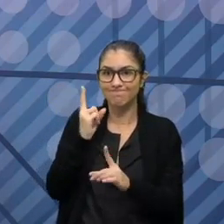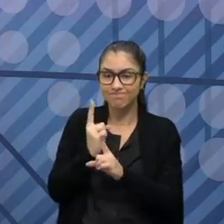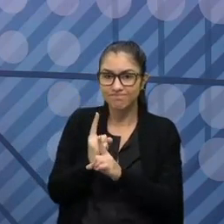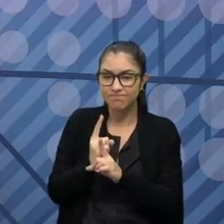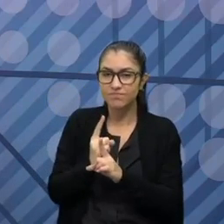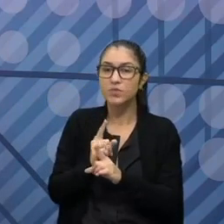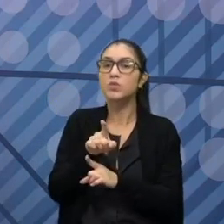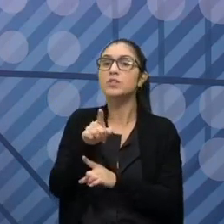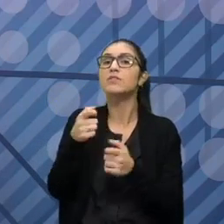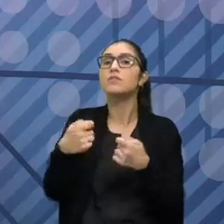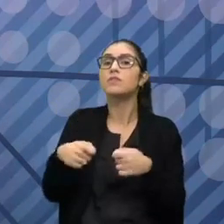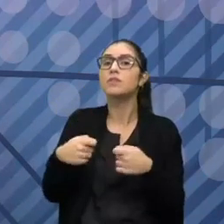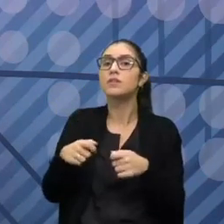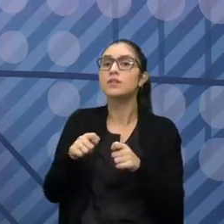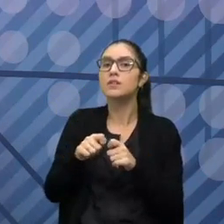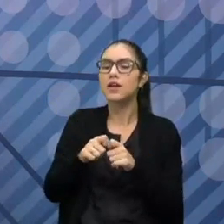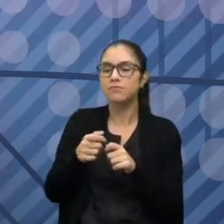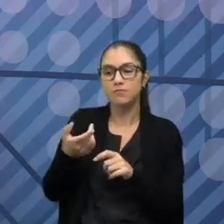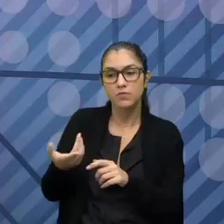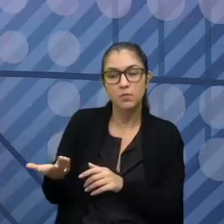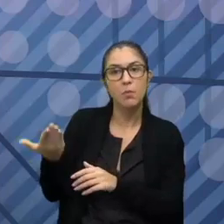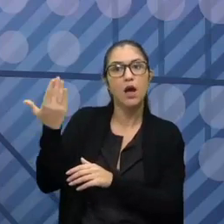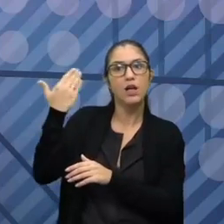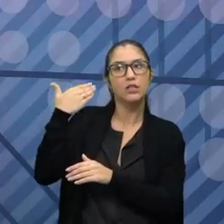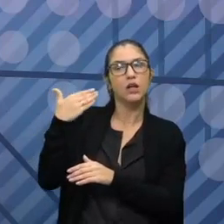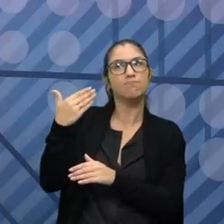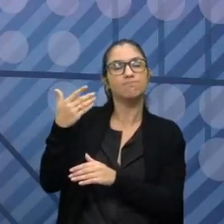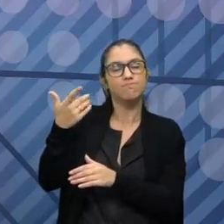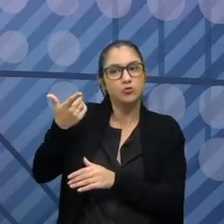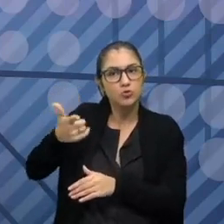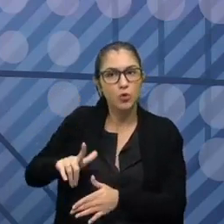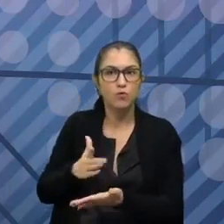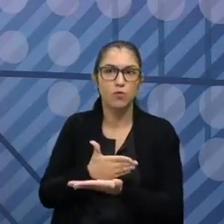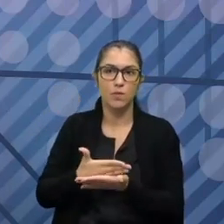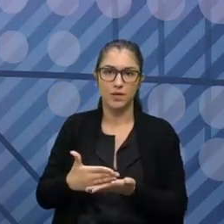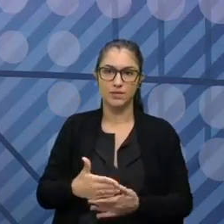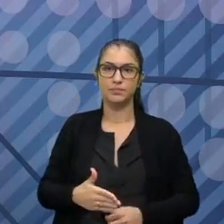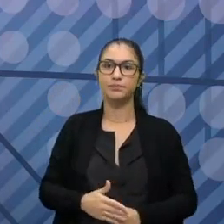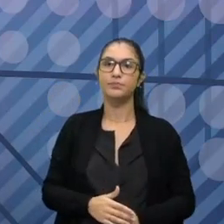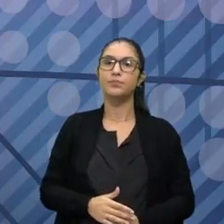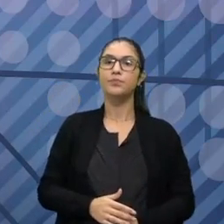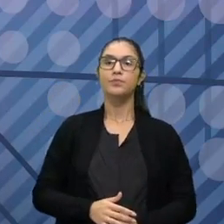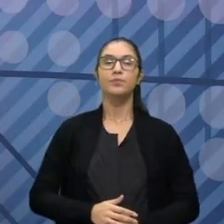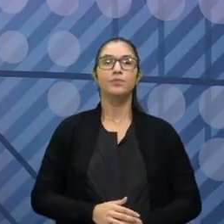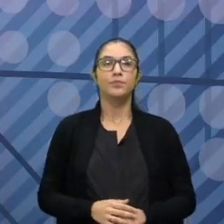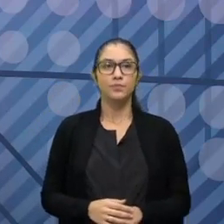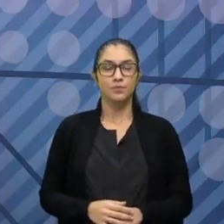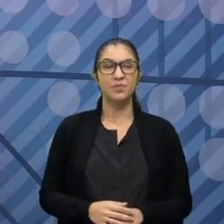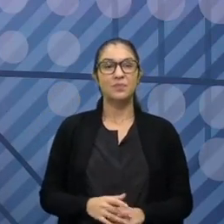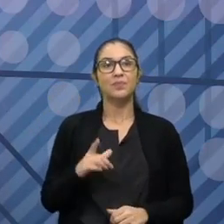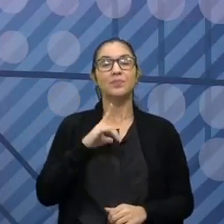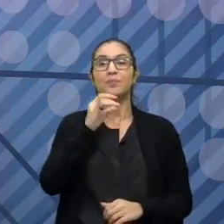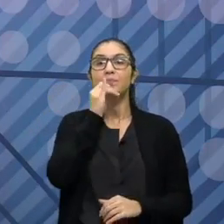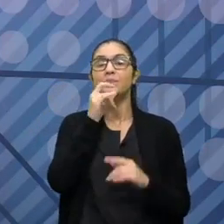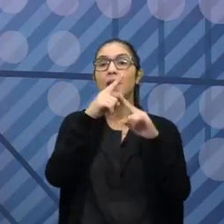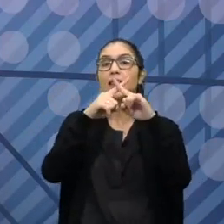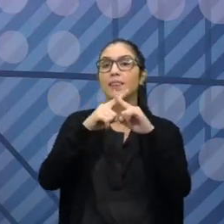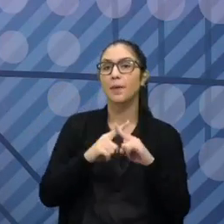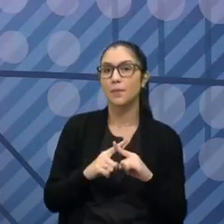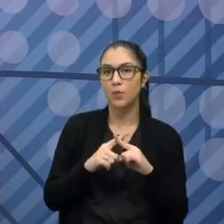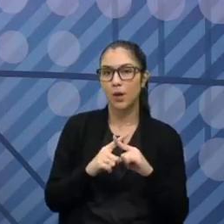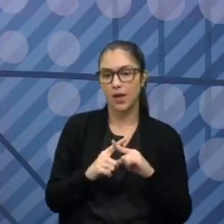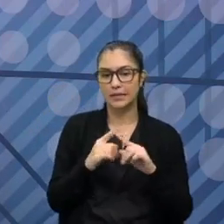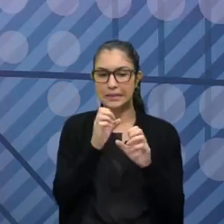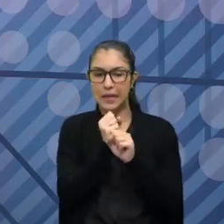desses passos, o que você faz? Retoma. Outra questão que perguntam bastante é a questão da tabuada, né,